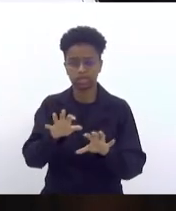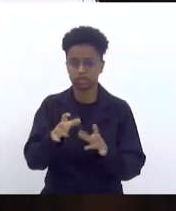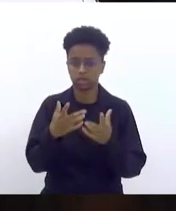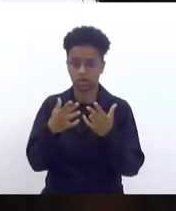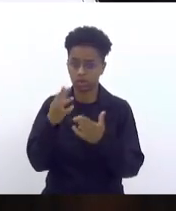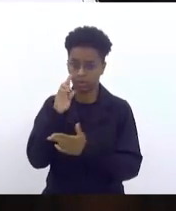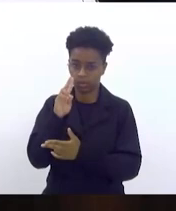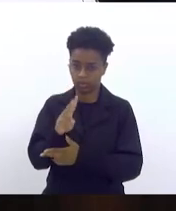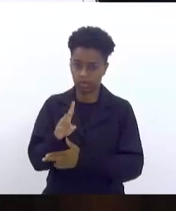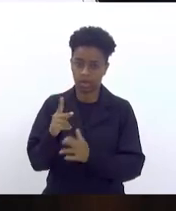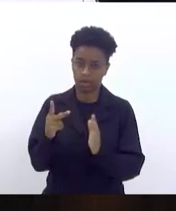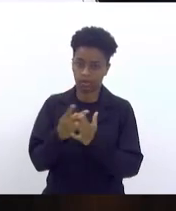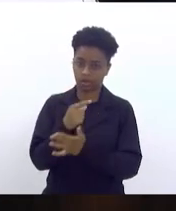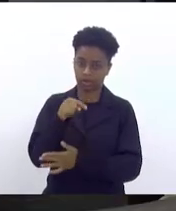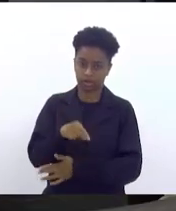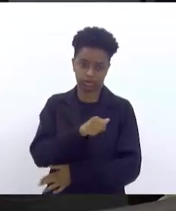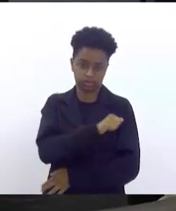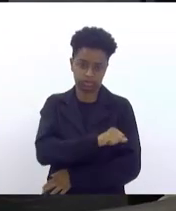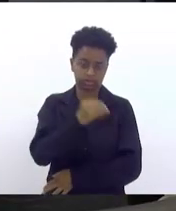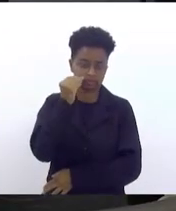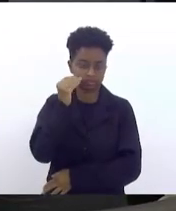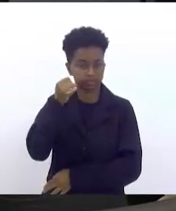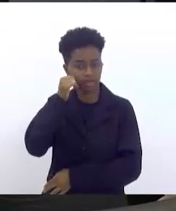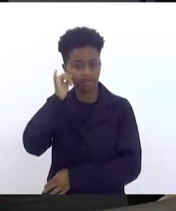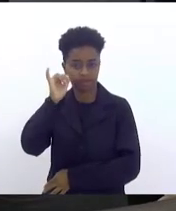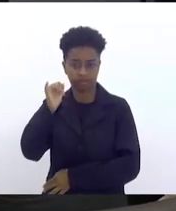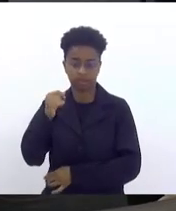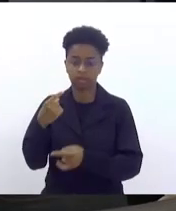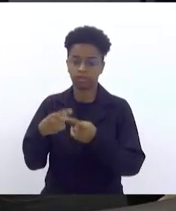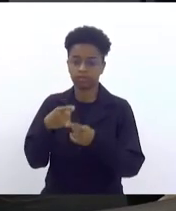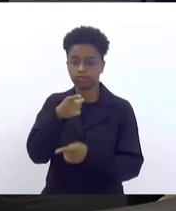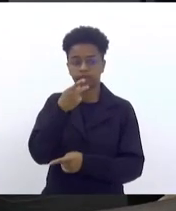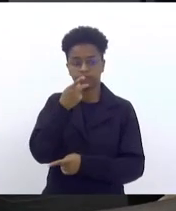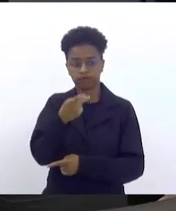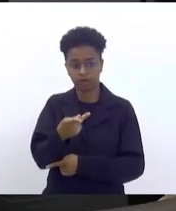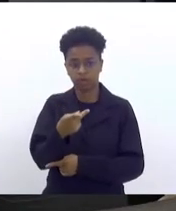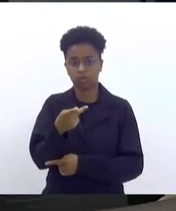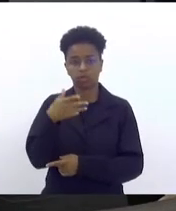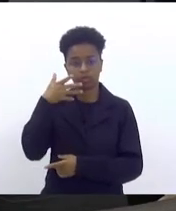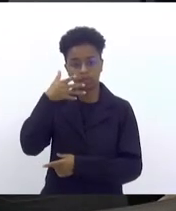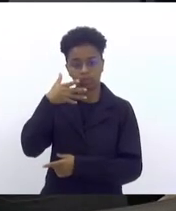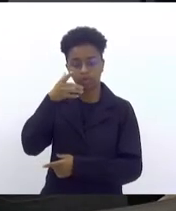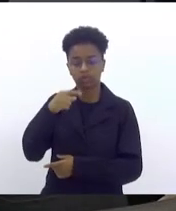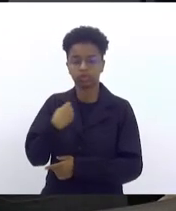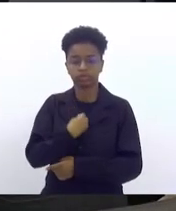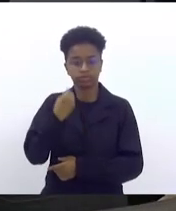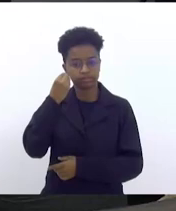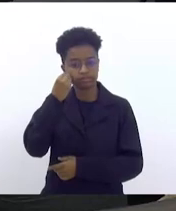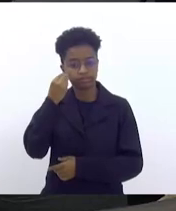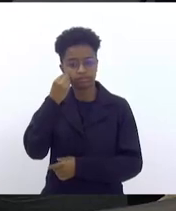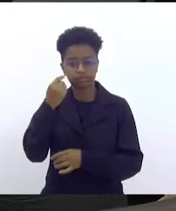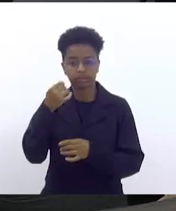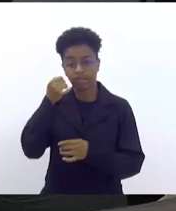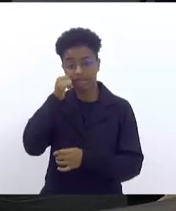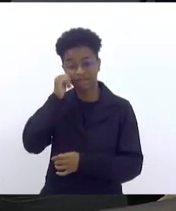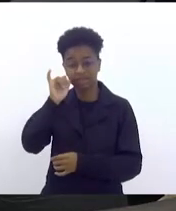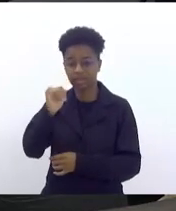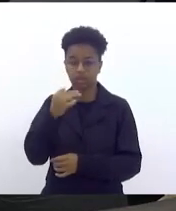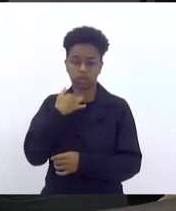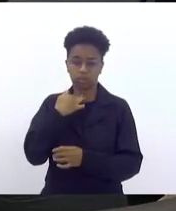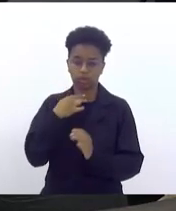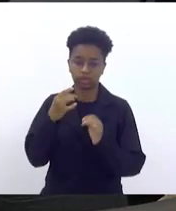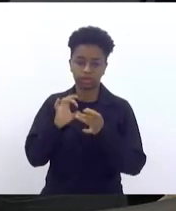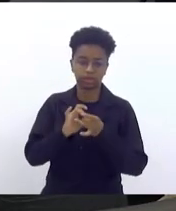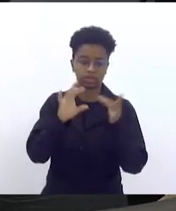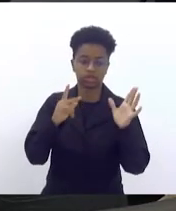aí que isso chega às ruas do Rio de Janeiro como bem colocou vossa excelência na sua fala inicial a gente tem que tratar aqui da prevenção a gente não pode esperar que isso chegue ao ponto que chegou